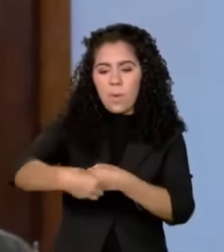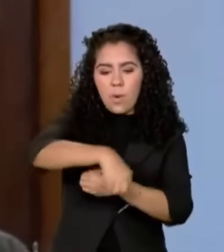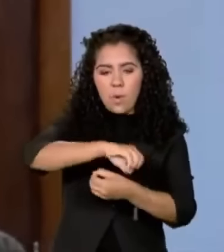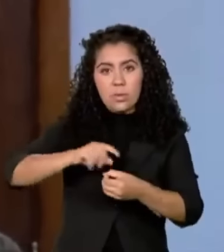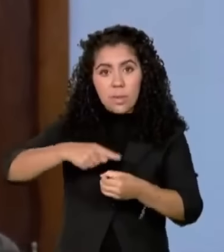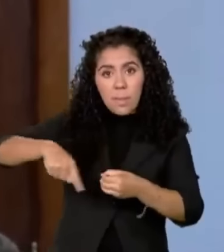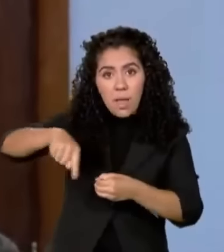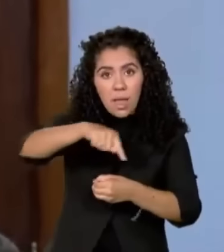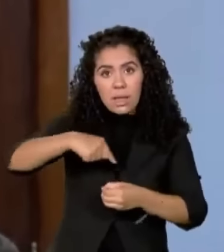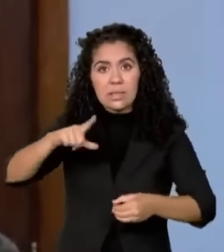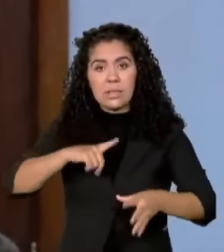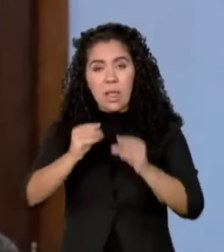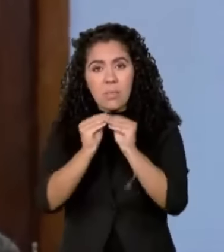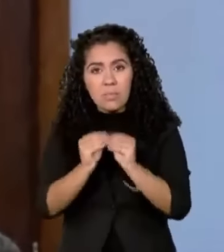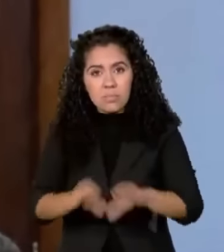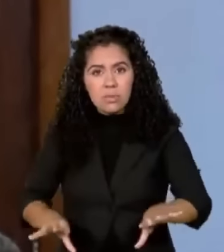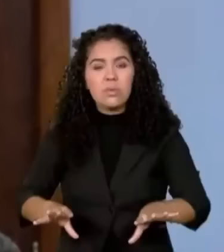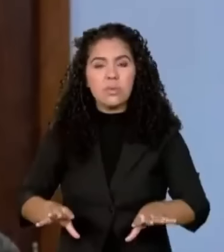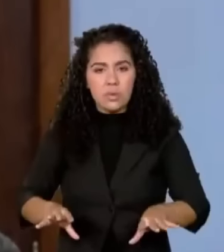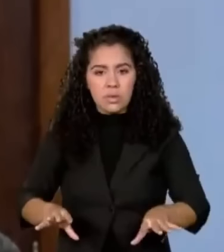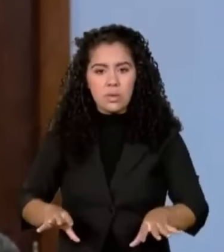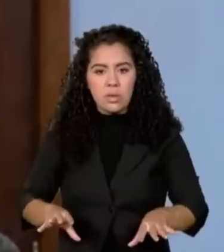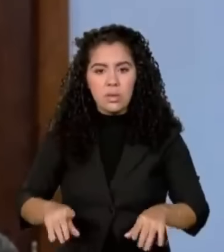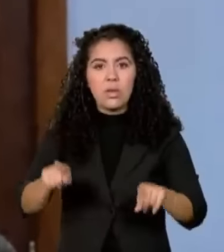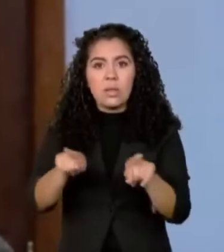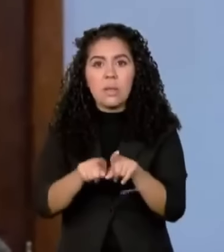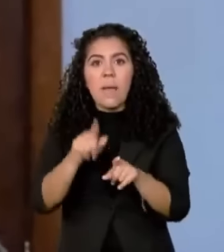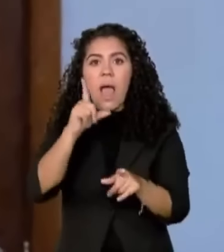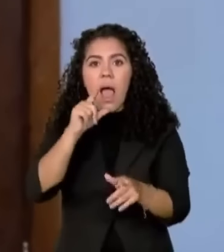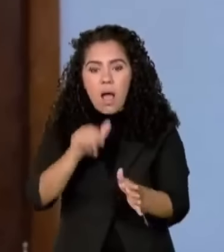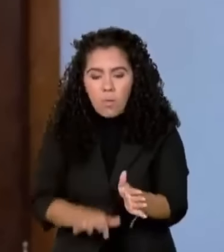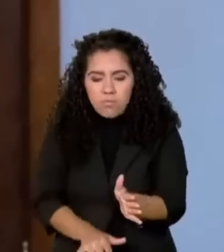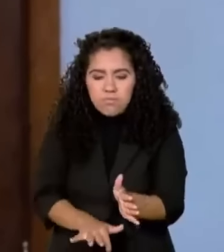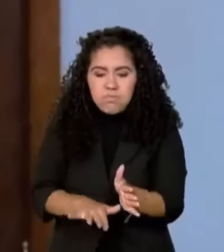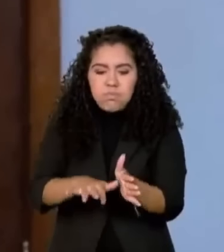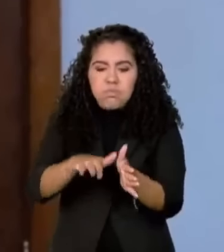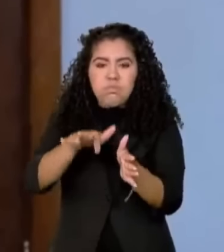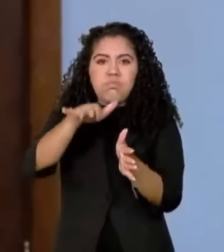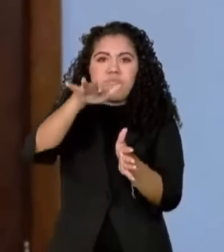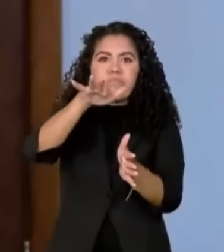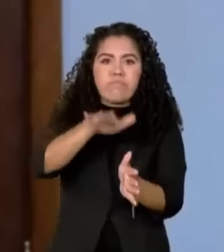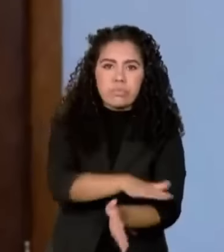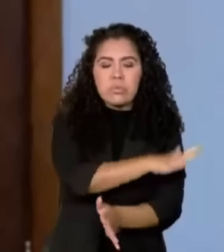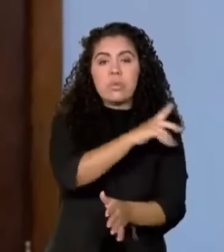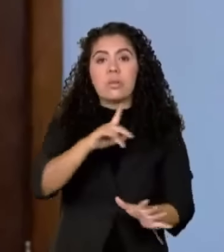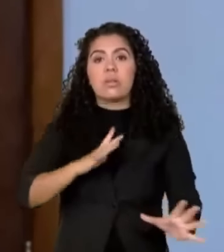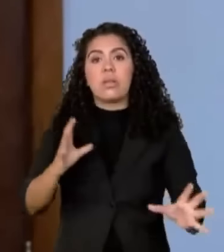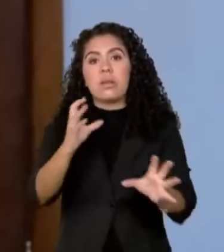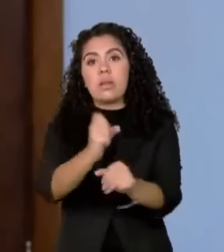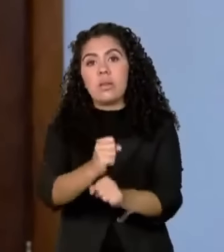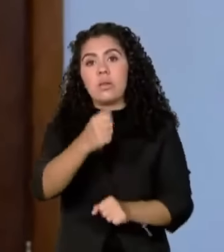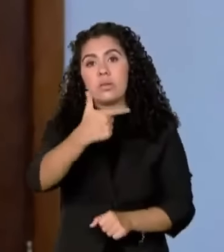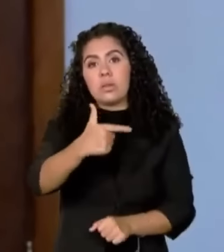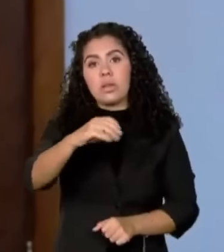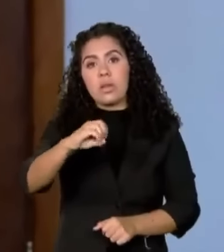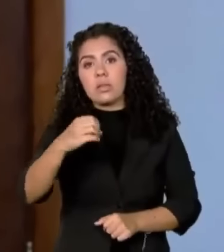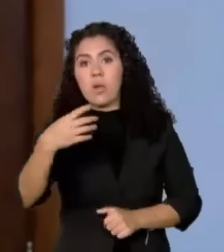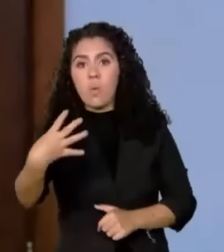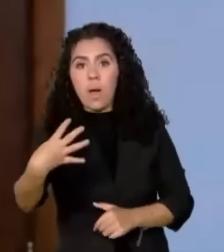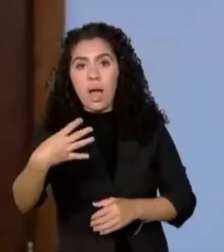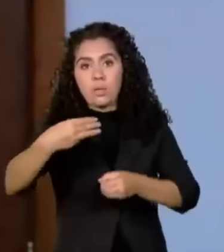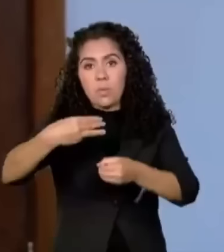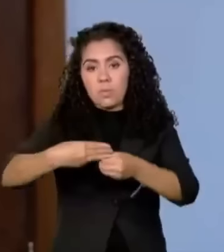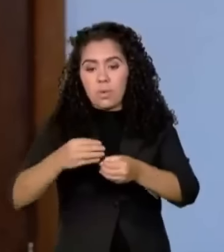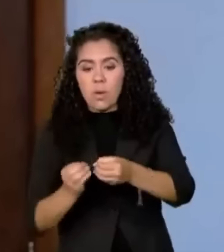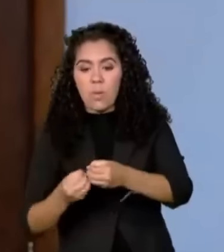atingidos por resposta hidrológica, ou seja, elevação do nível dos rios, sendo atualizado. São 204 municípios que estão